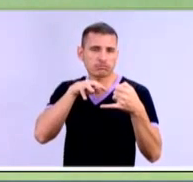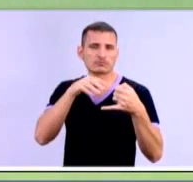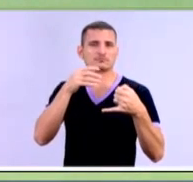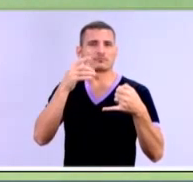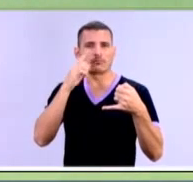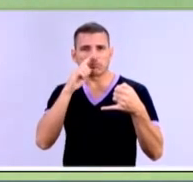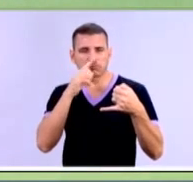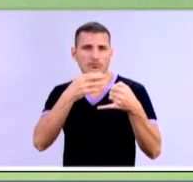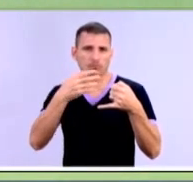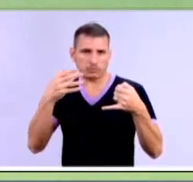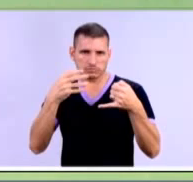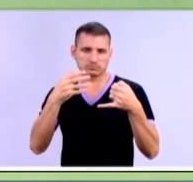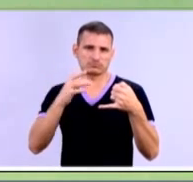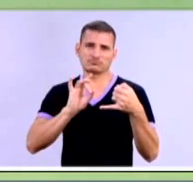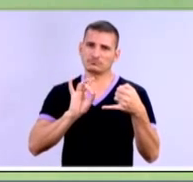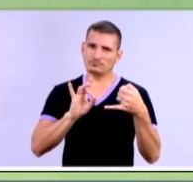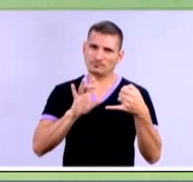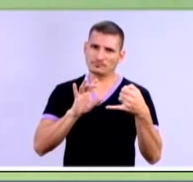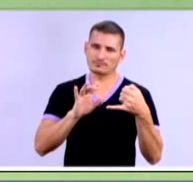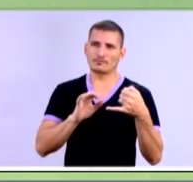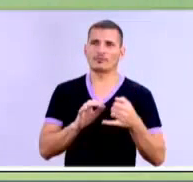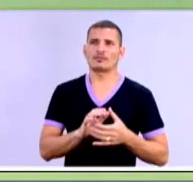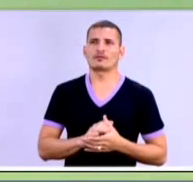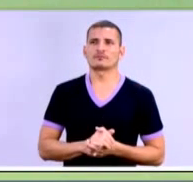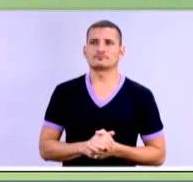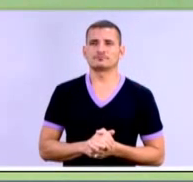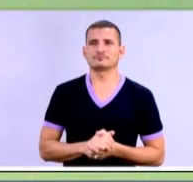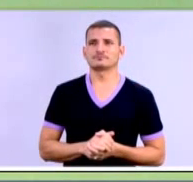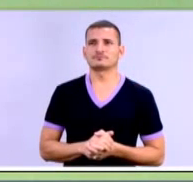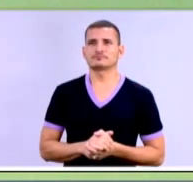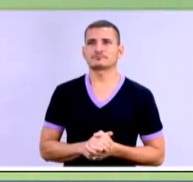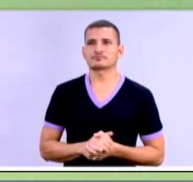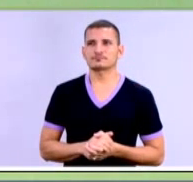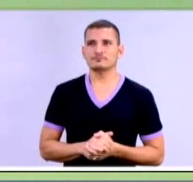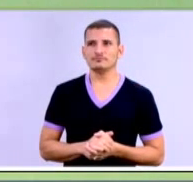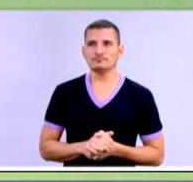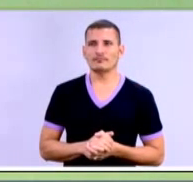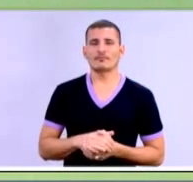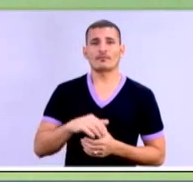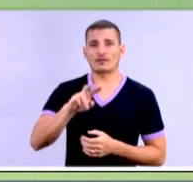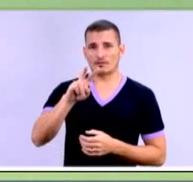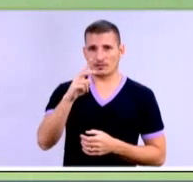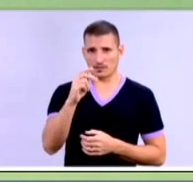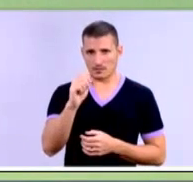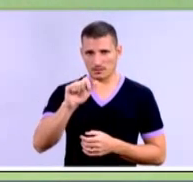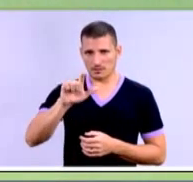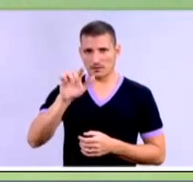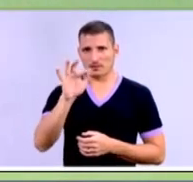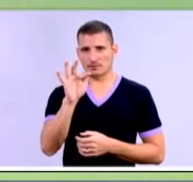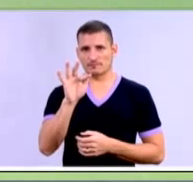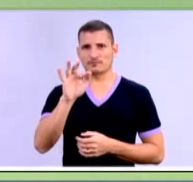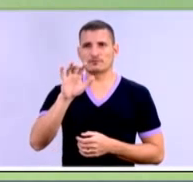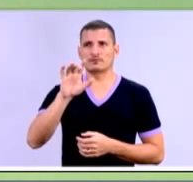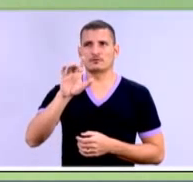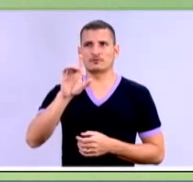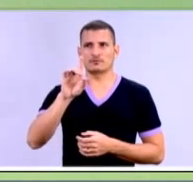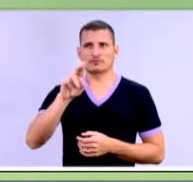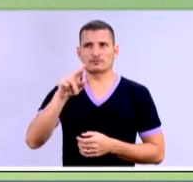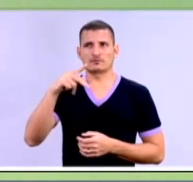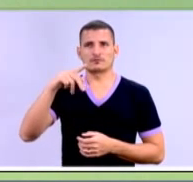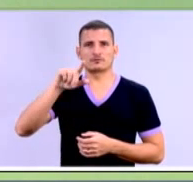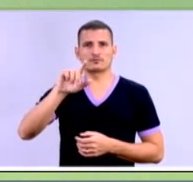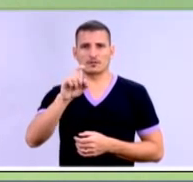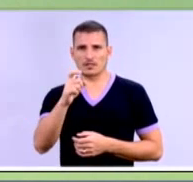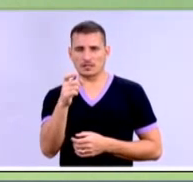eletromagnéticas externas, ok? E formando uma rede ref duplex. Bom, ela é ref duplex porque tem